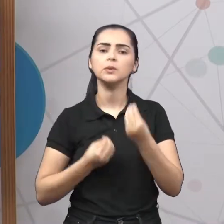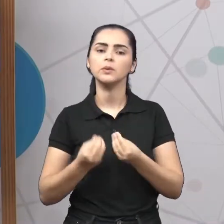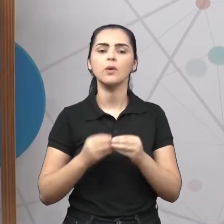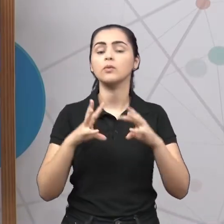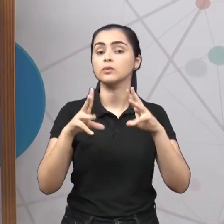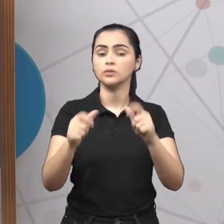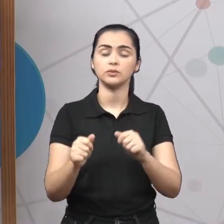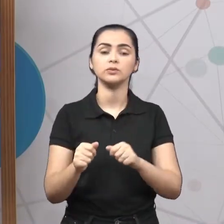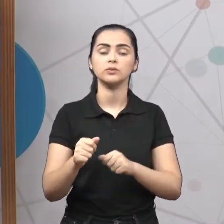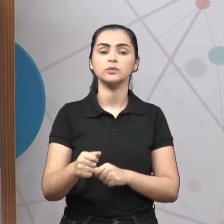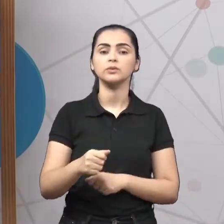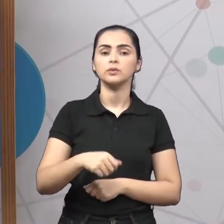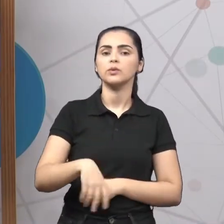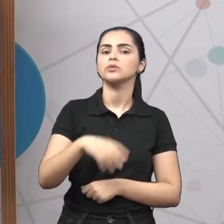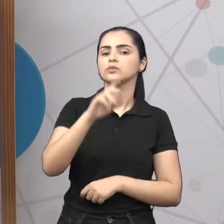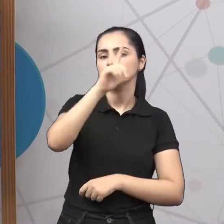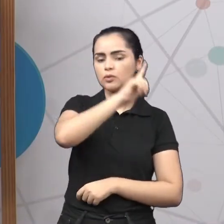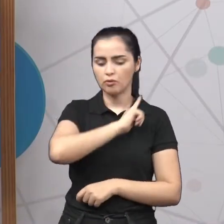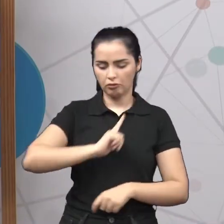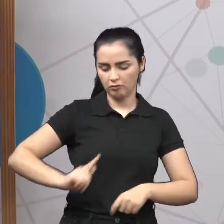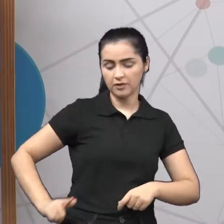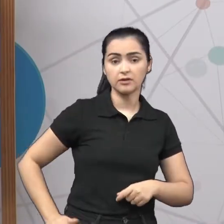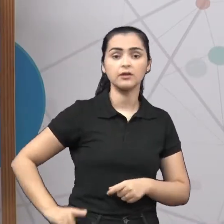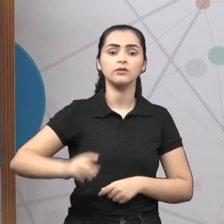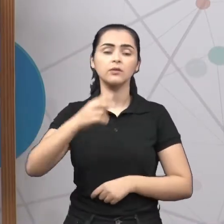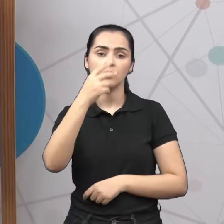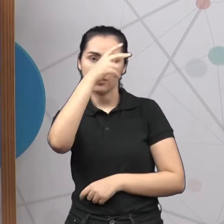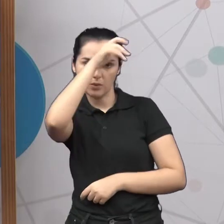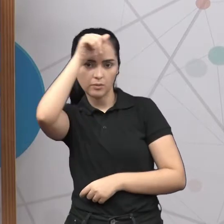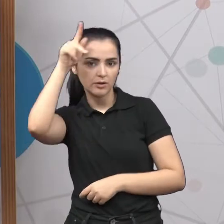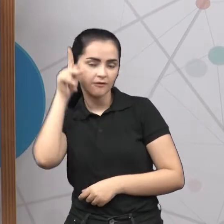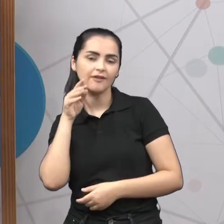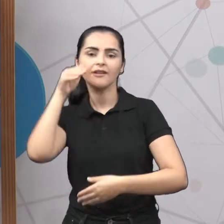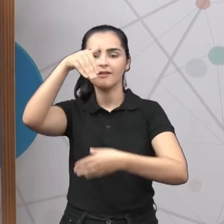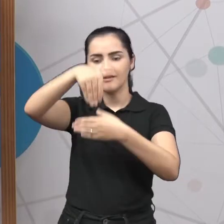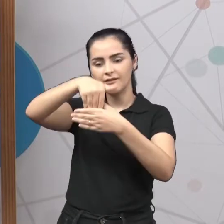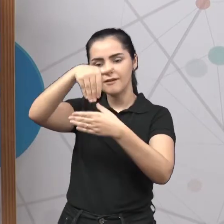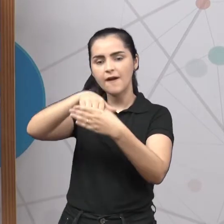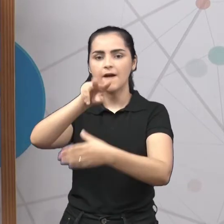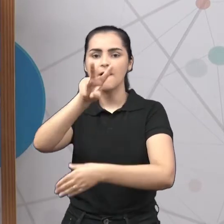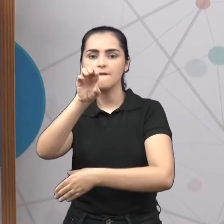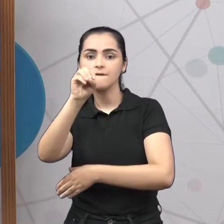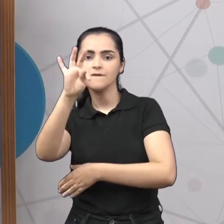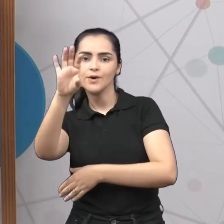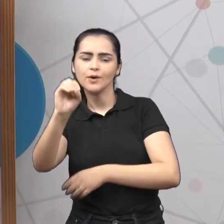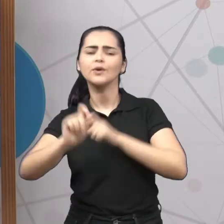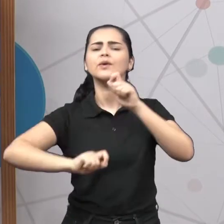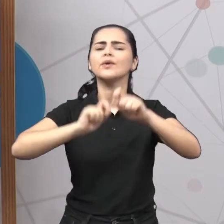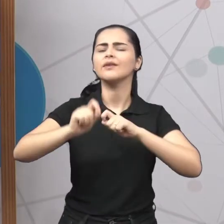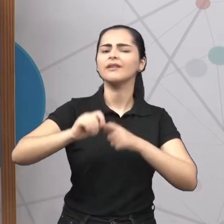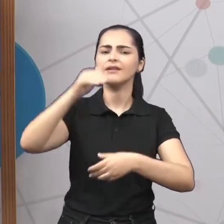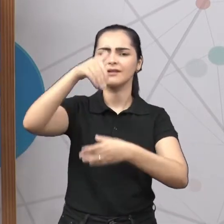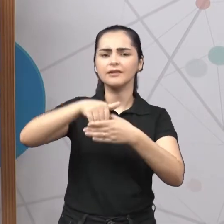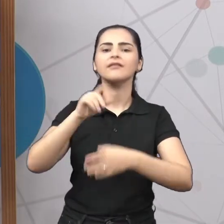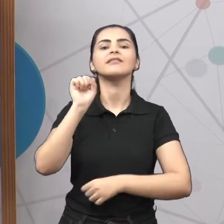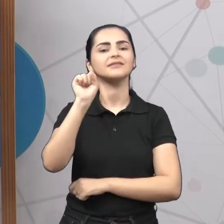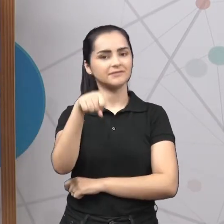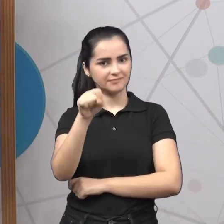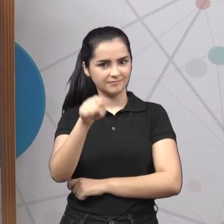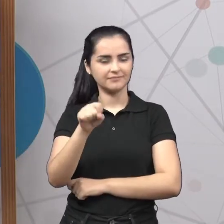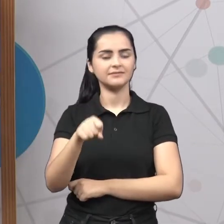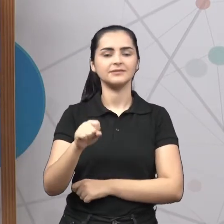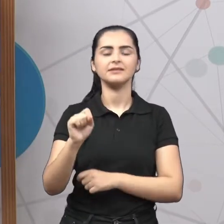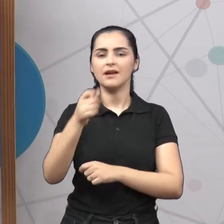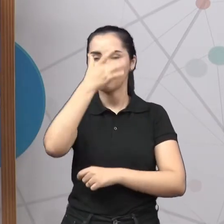o prefeito, governador, ele chega através de quê? De um voto. E quem vota? Isso mesmo,